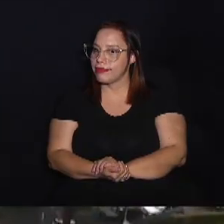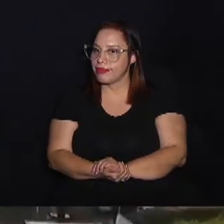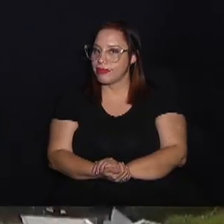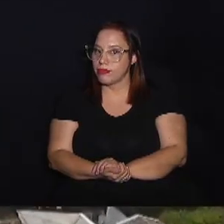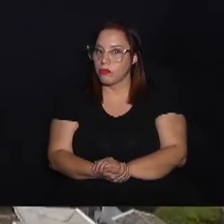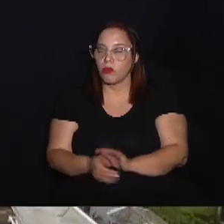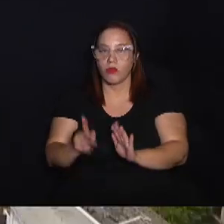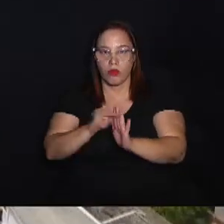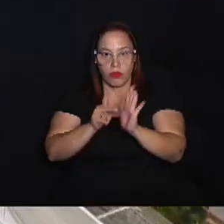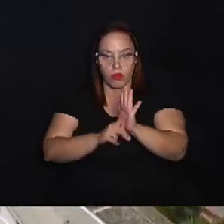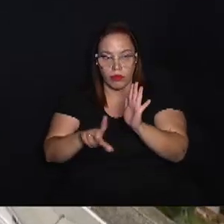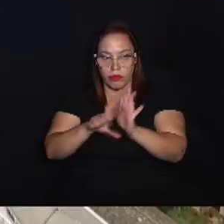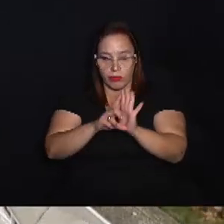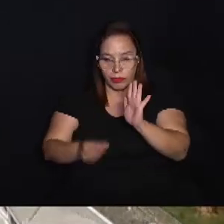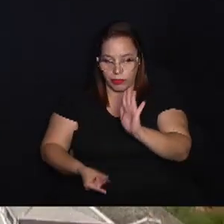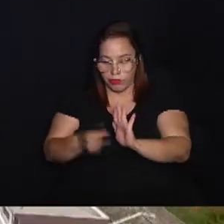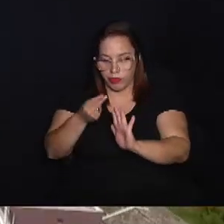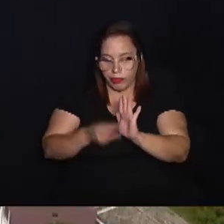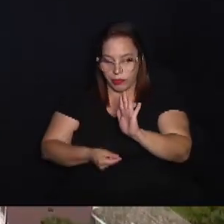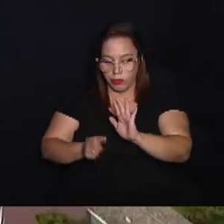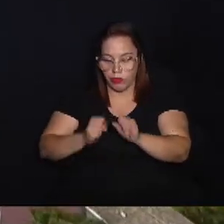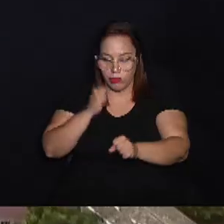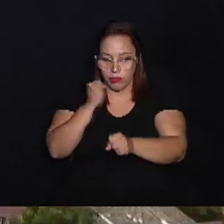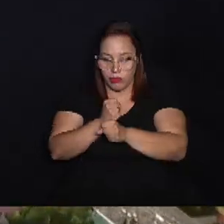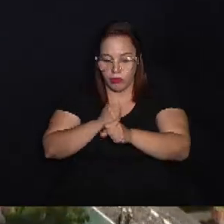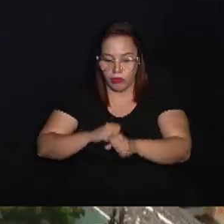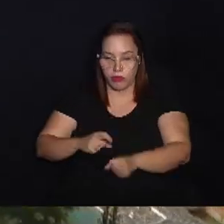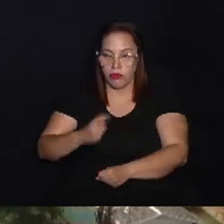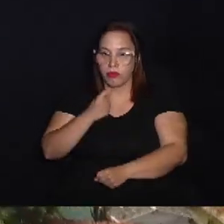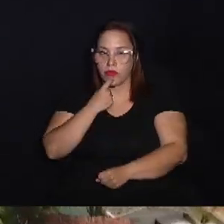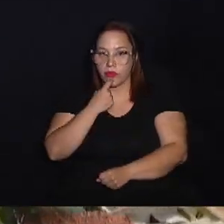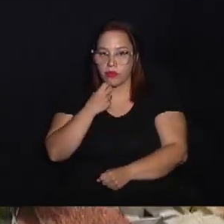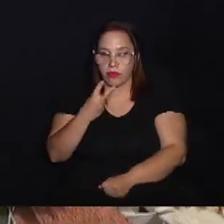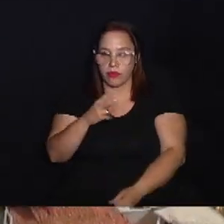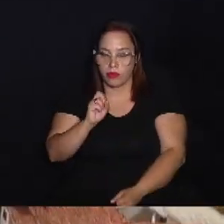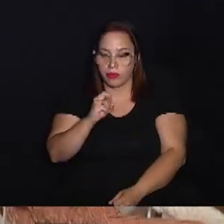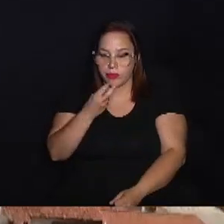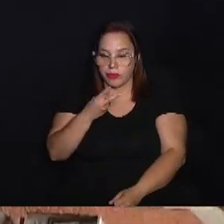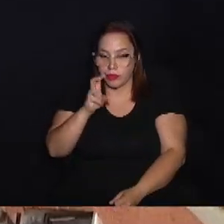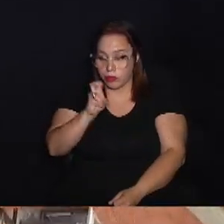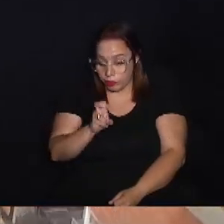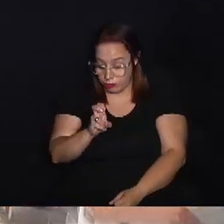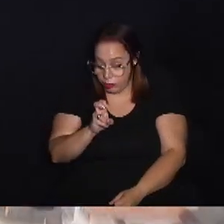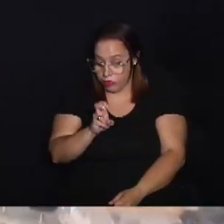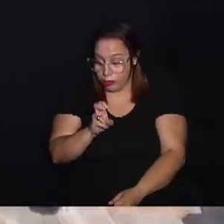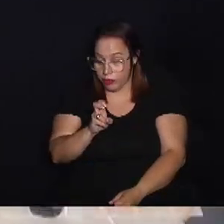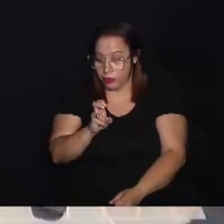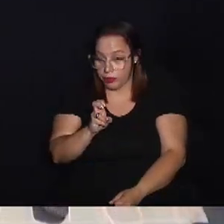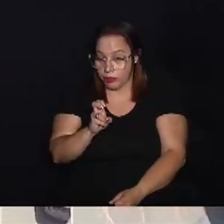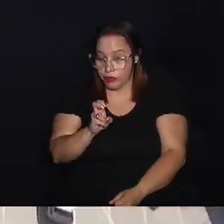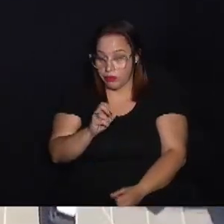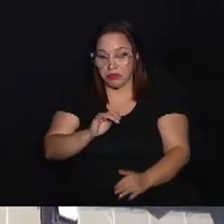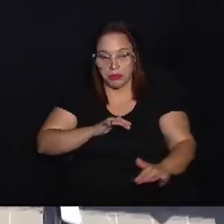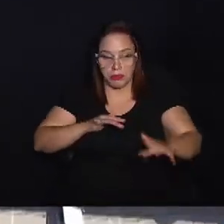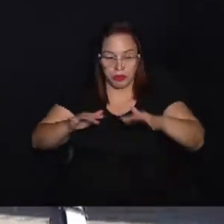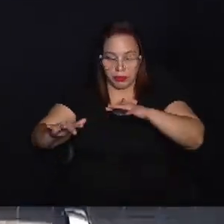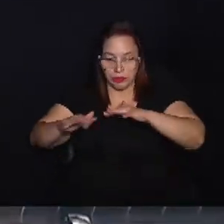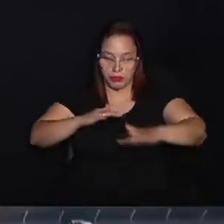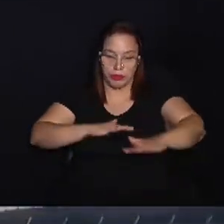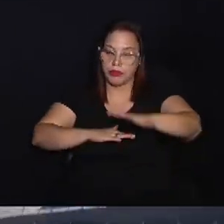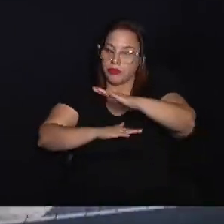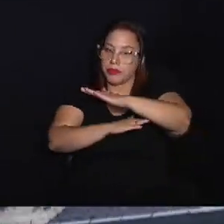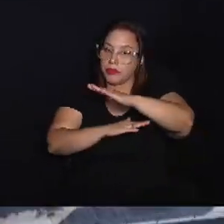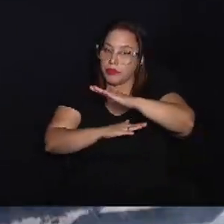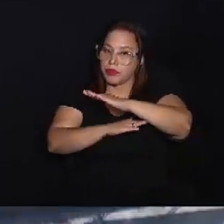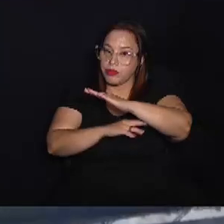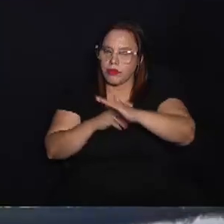O projeto da Lei Orçamentária Anual de Campinas para o ano de 2025 tramita na Câmara